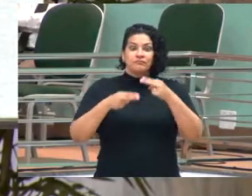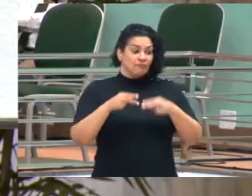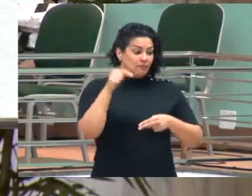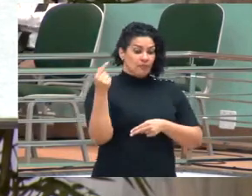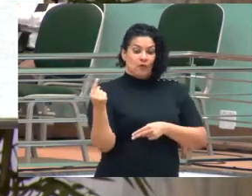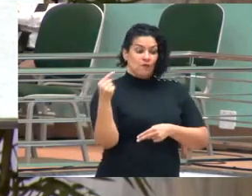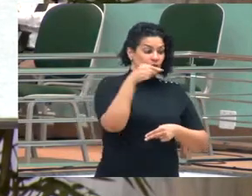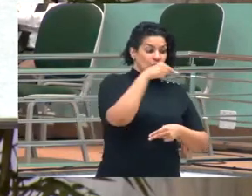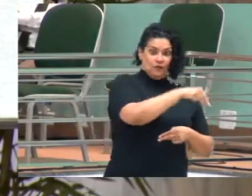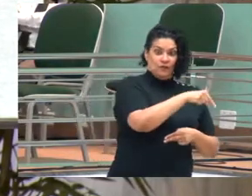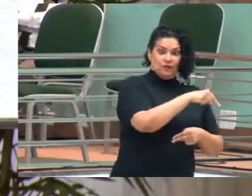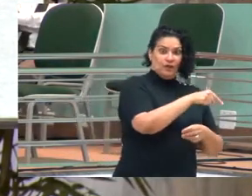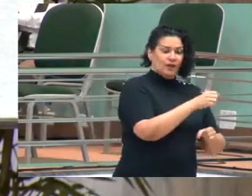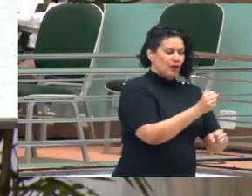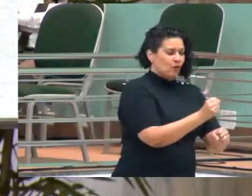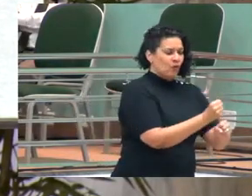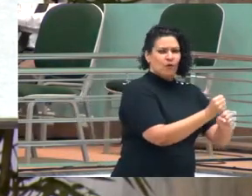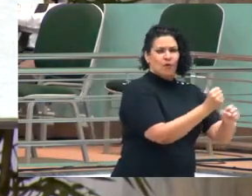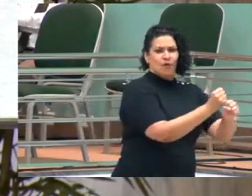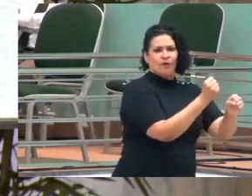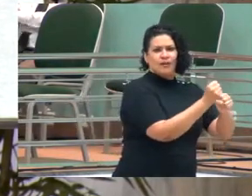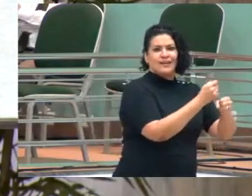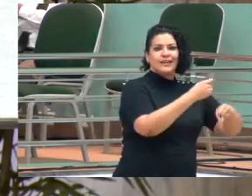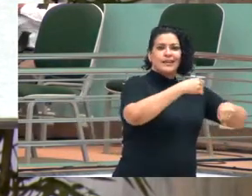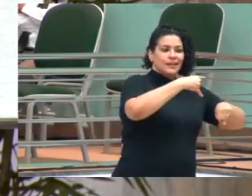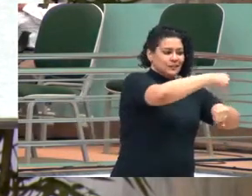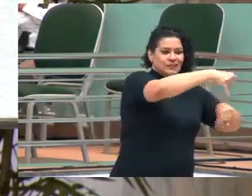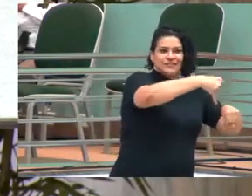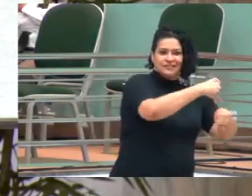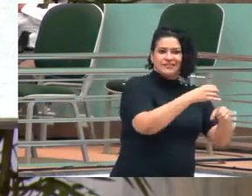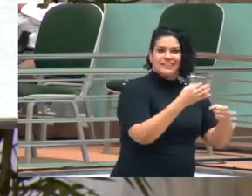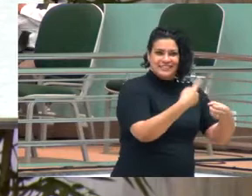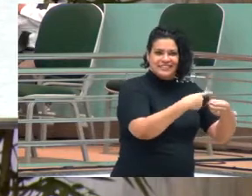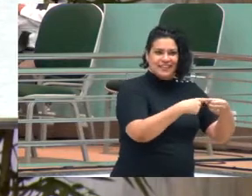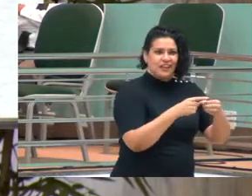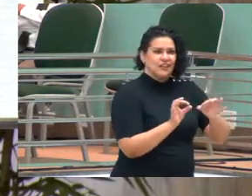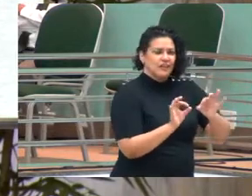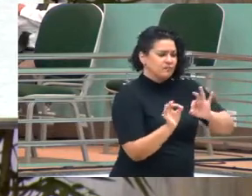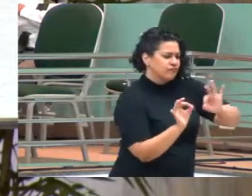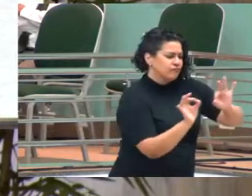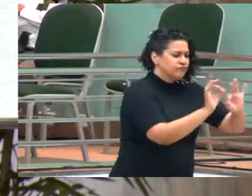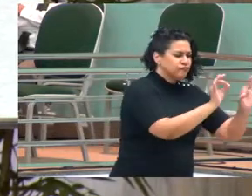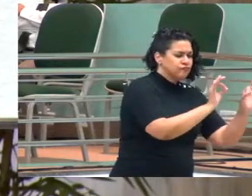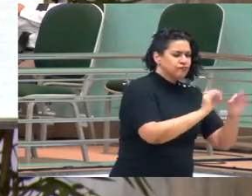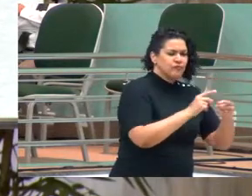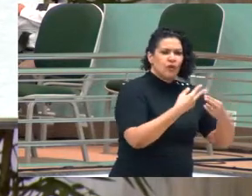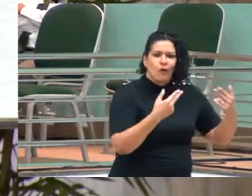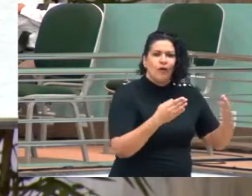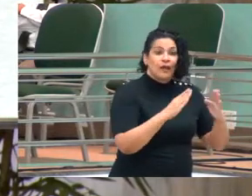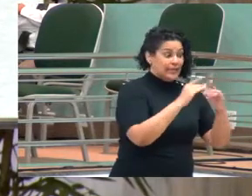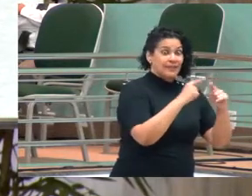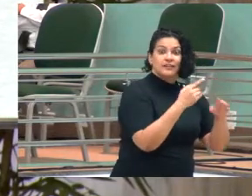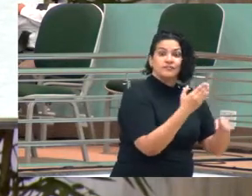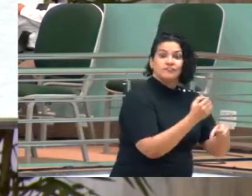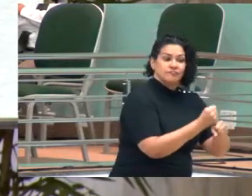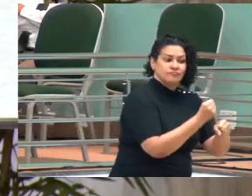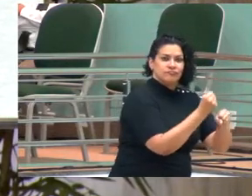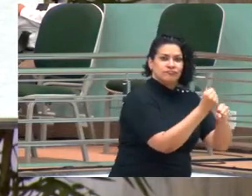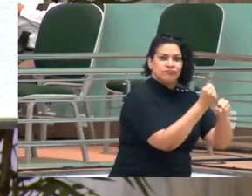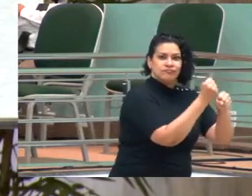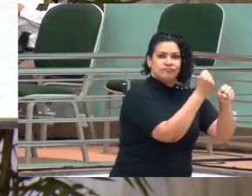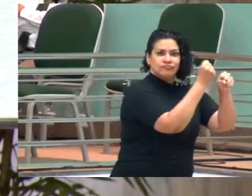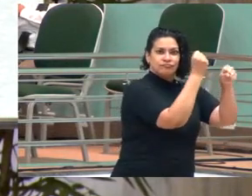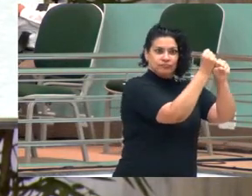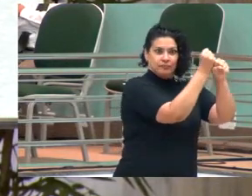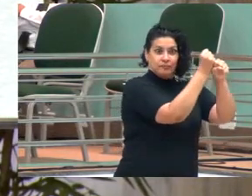que começa algo muito interessante na nossa história. Os próximos 400 anos vão ser de silêncio. Deus